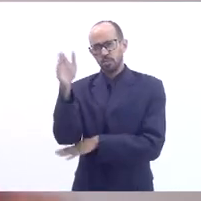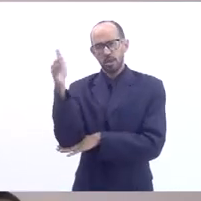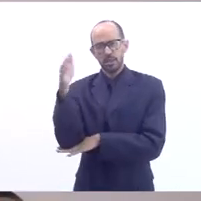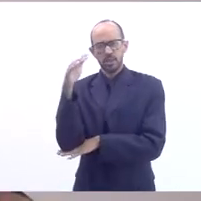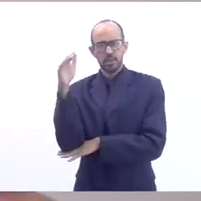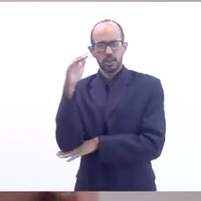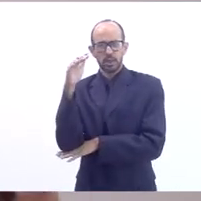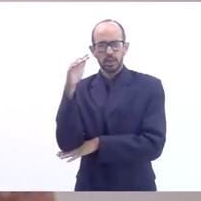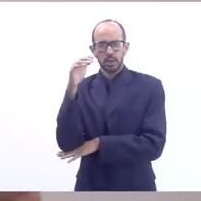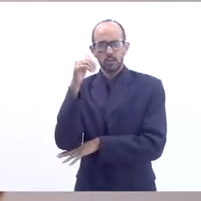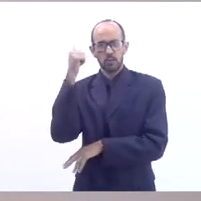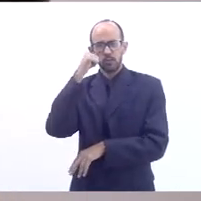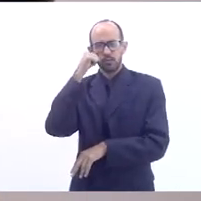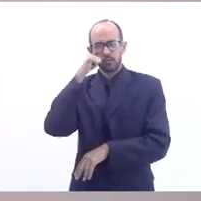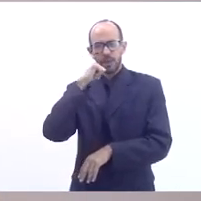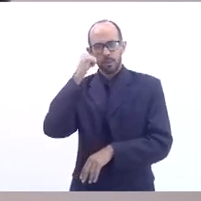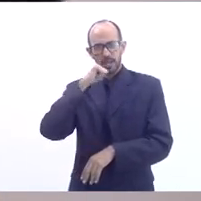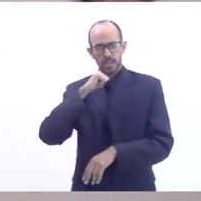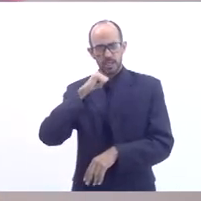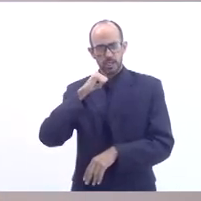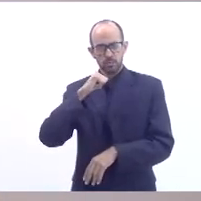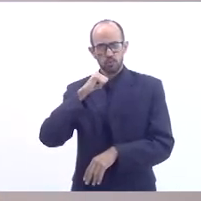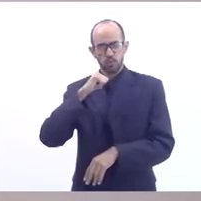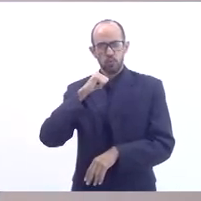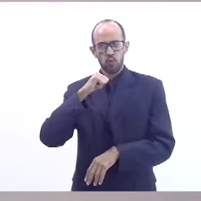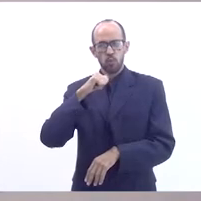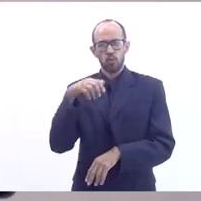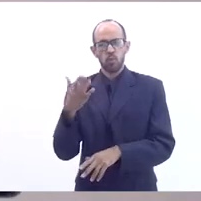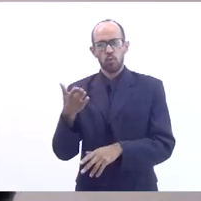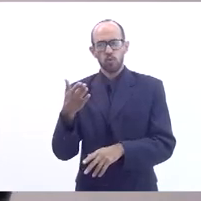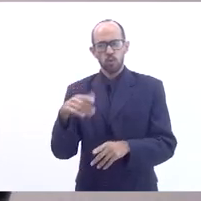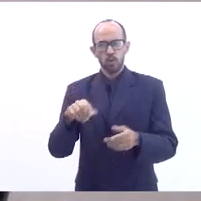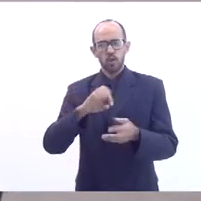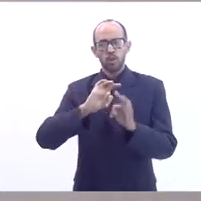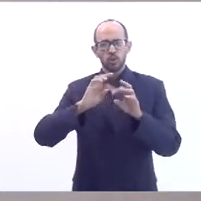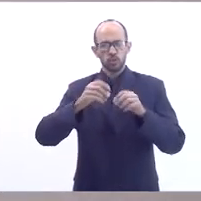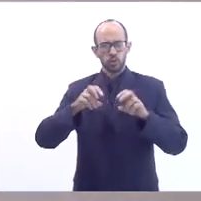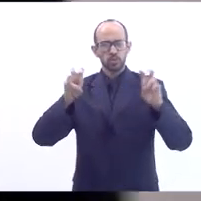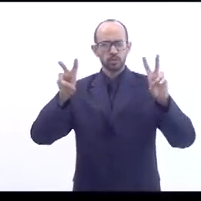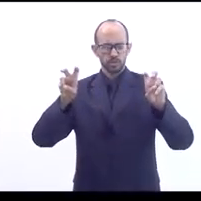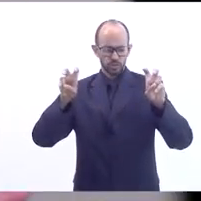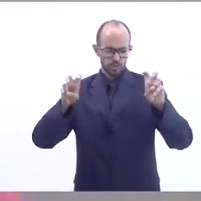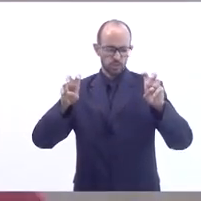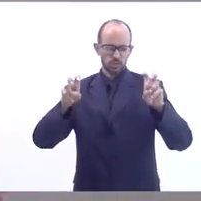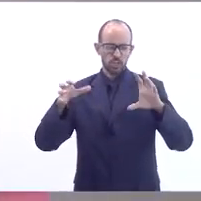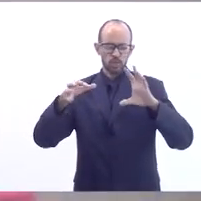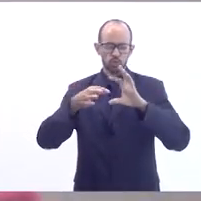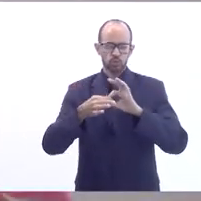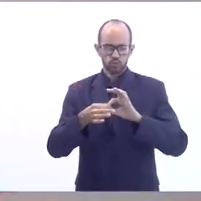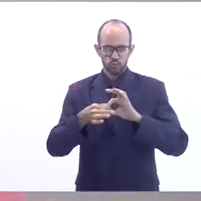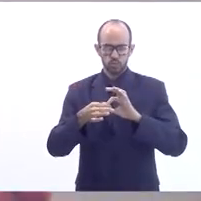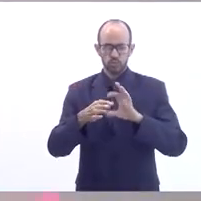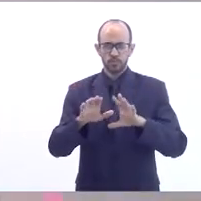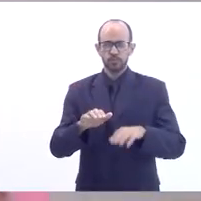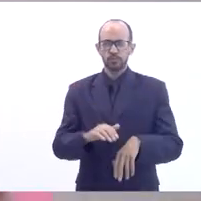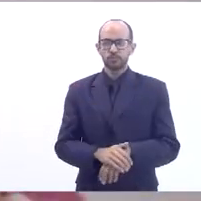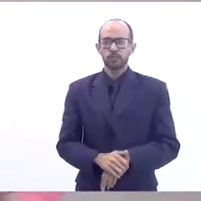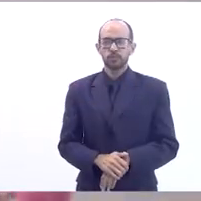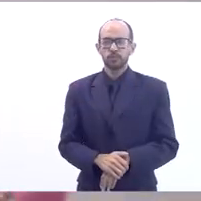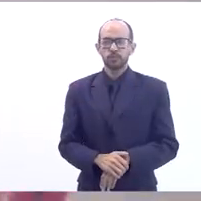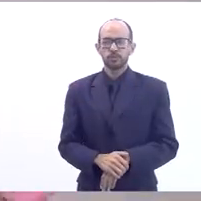feminismo enfim que eu acho que todas essas pautas ela se entrelaçam na minc é bom